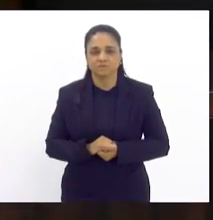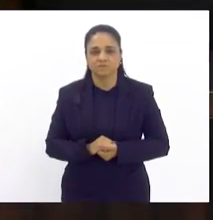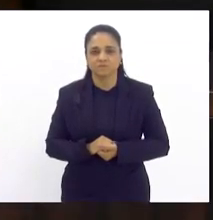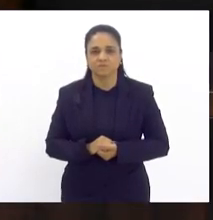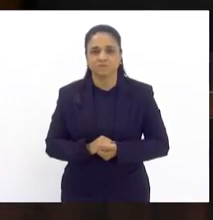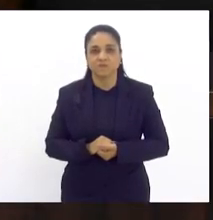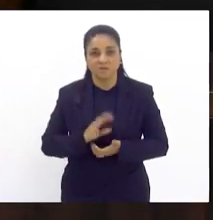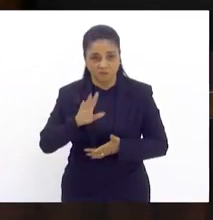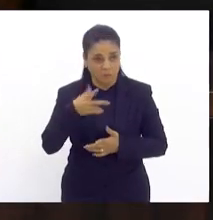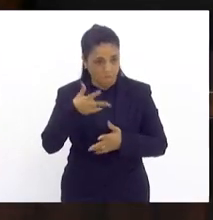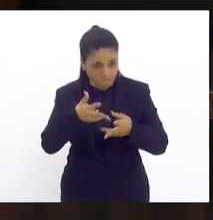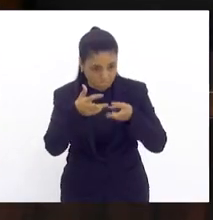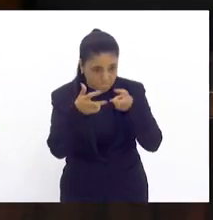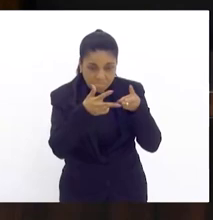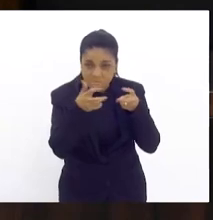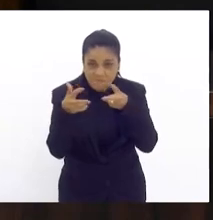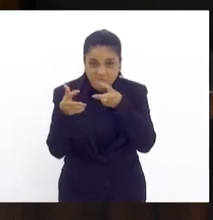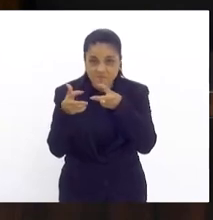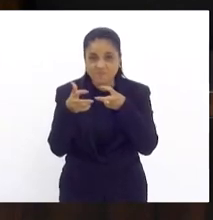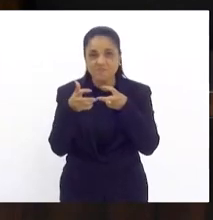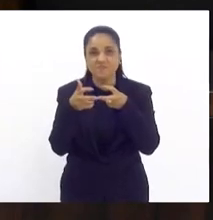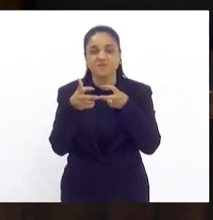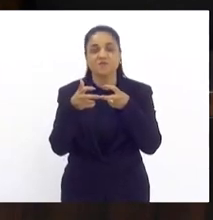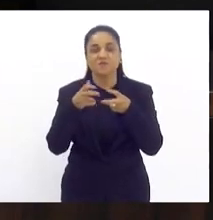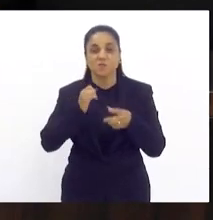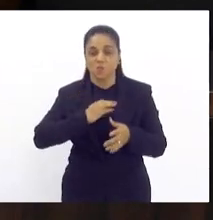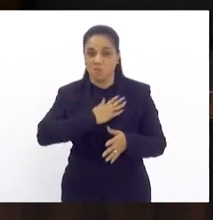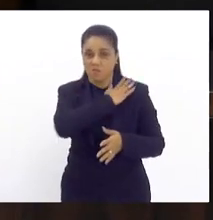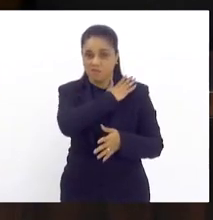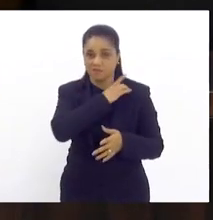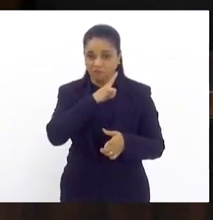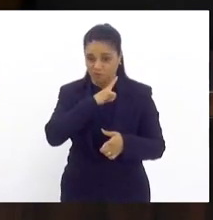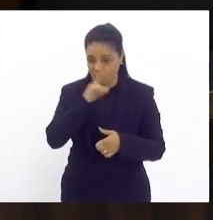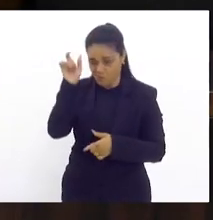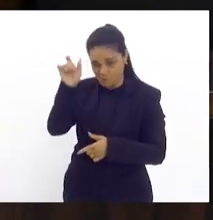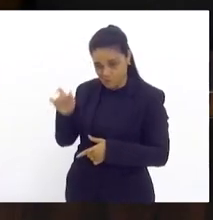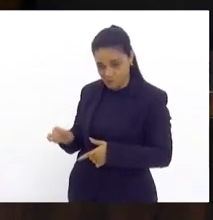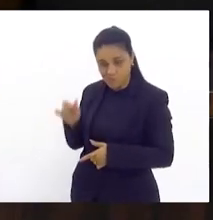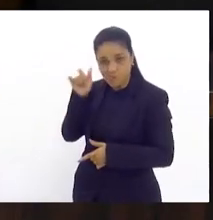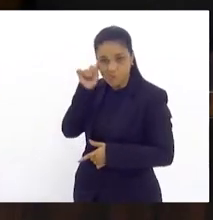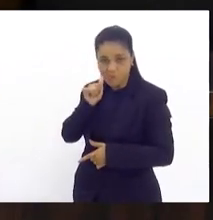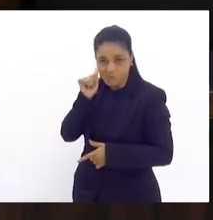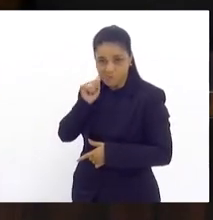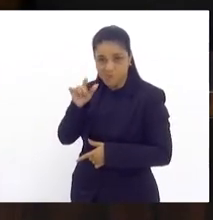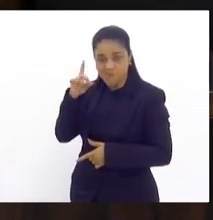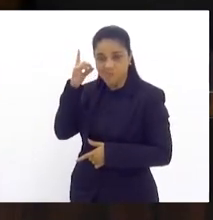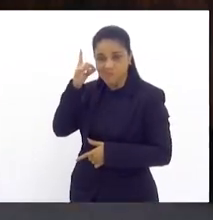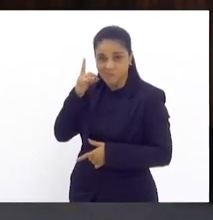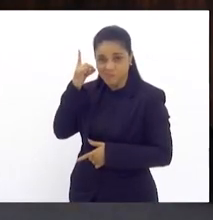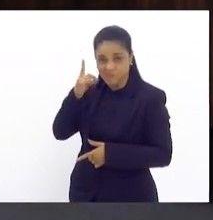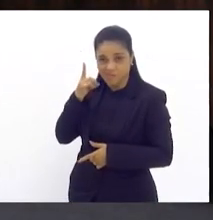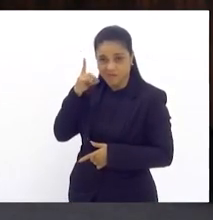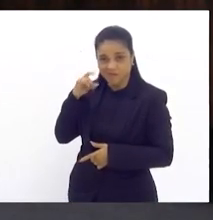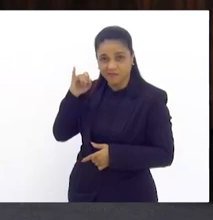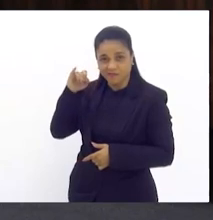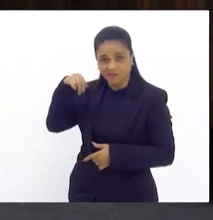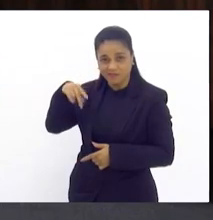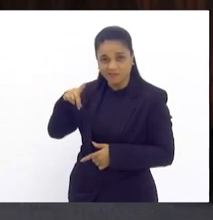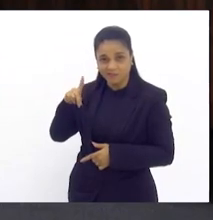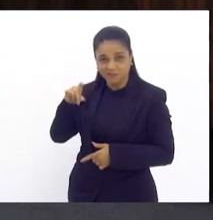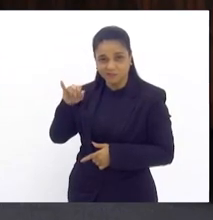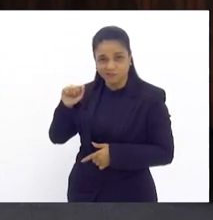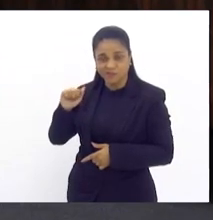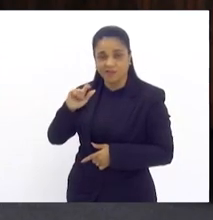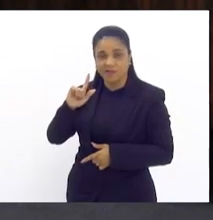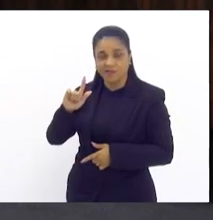Vocês viram, né, comandante, que eu botei aqui uma dama, né, uma deputada, tá, Índia Armelau,